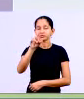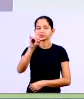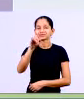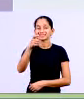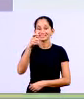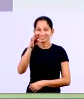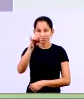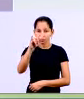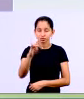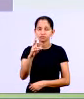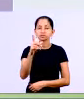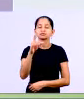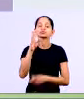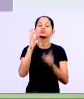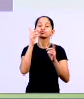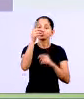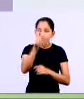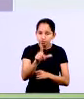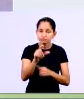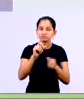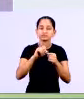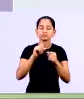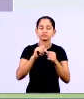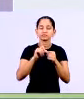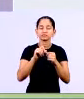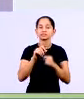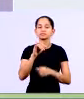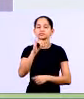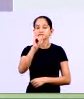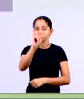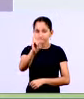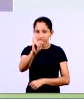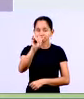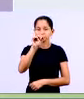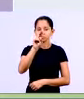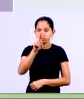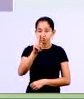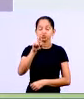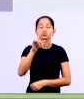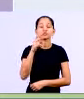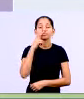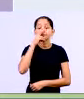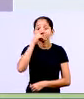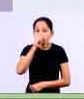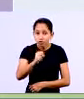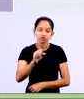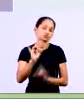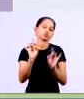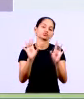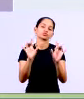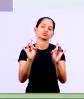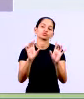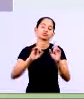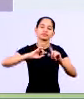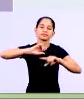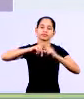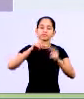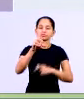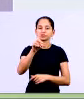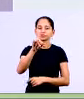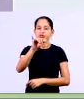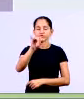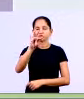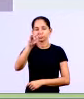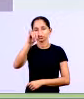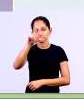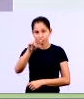dezena, caiu o acento do I do U tônico, depois de um ditongo. I e U tônico,